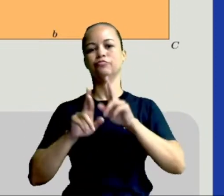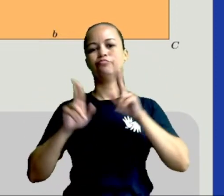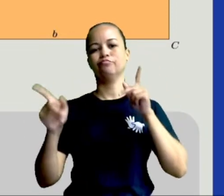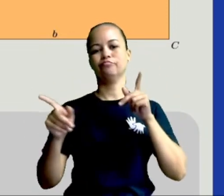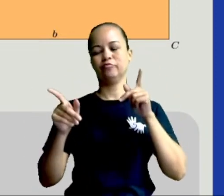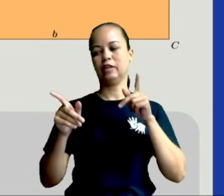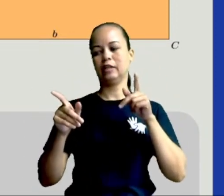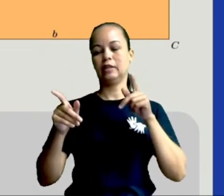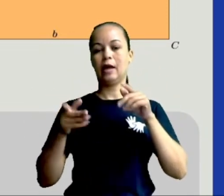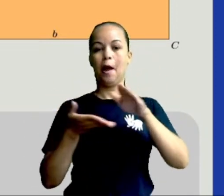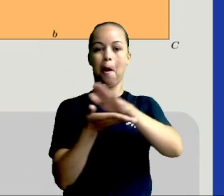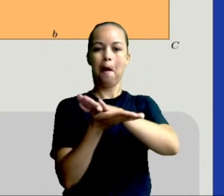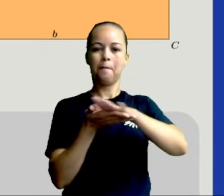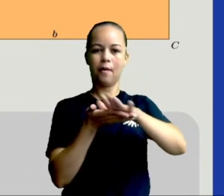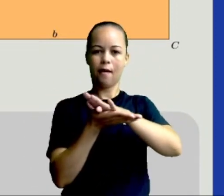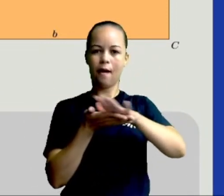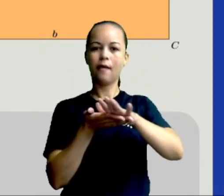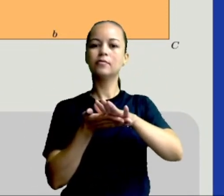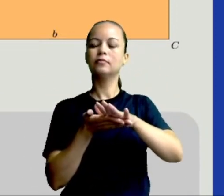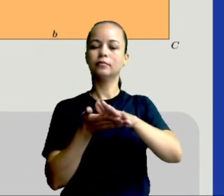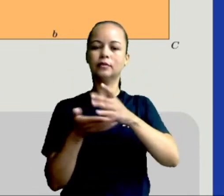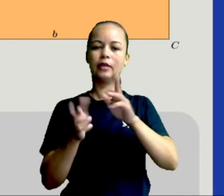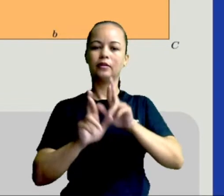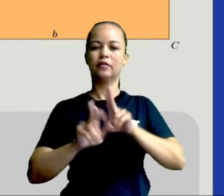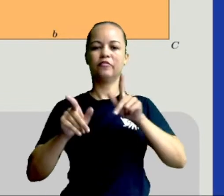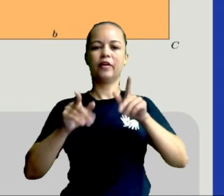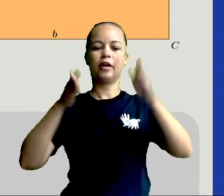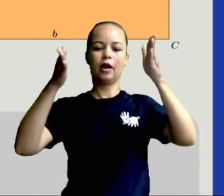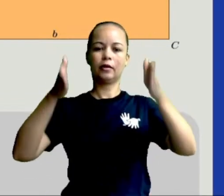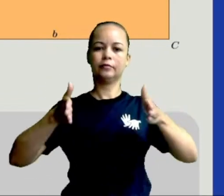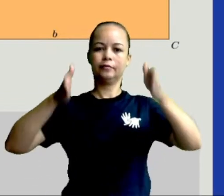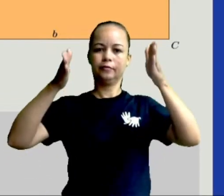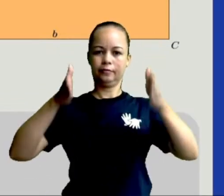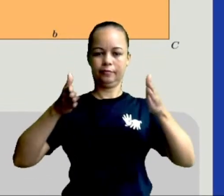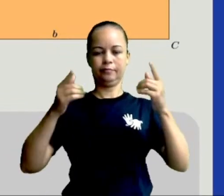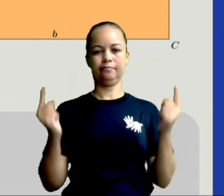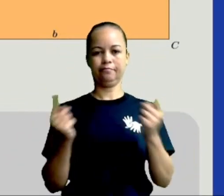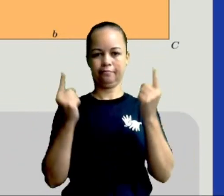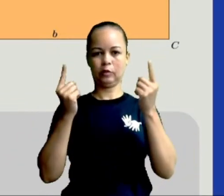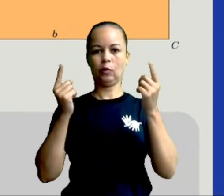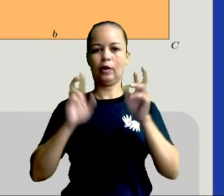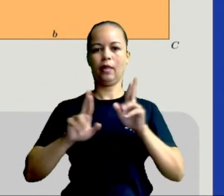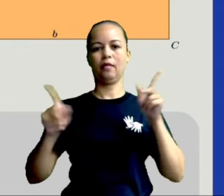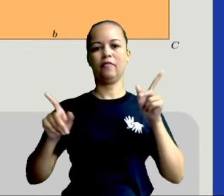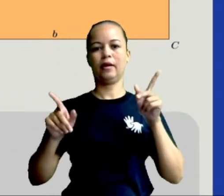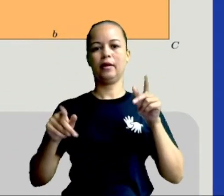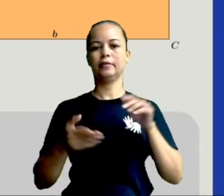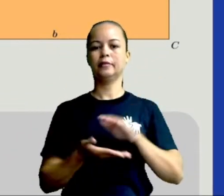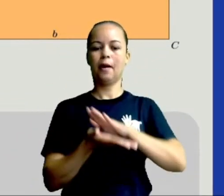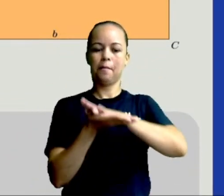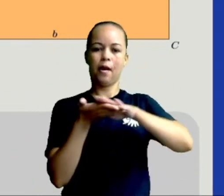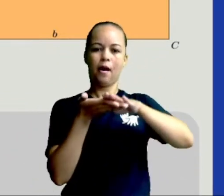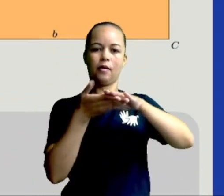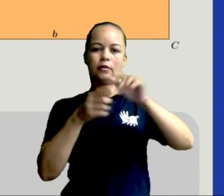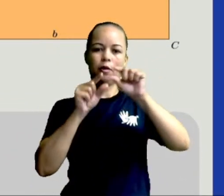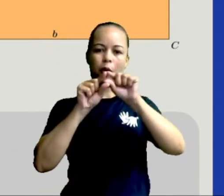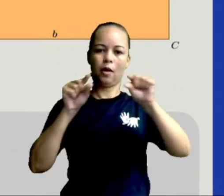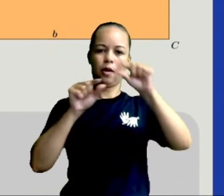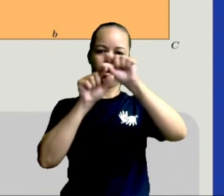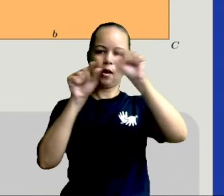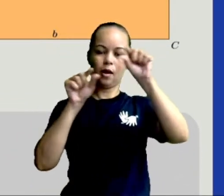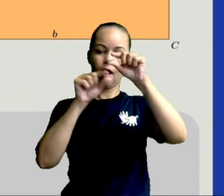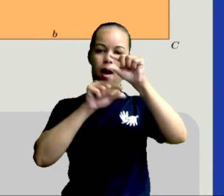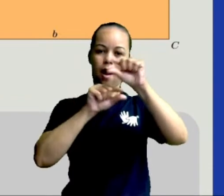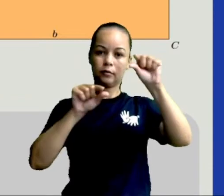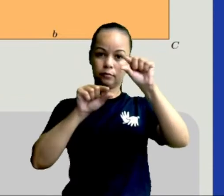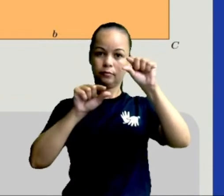da base é sempre diferente do valor da medida da altura, ok? Então aí, em relação à medida